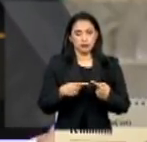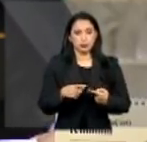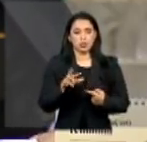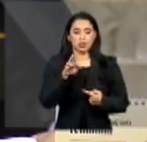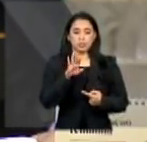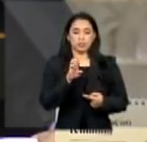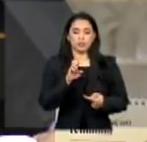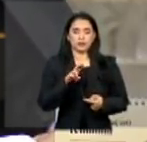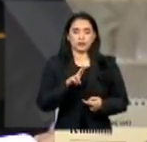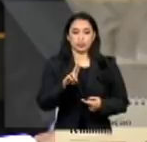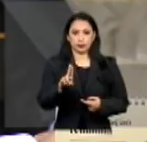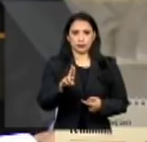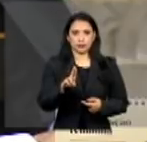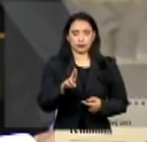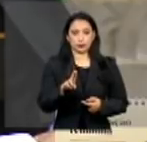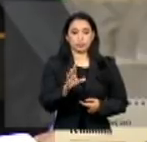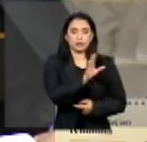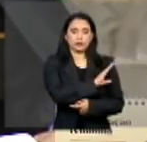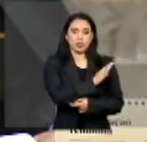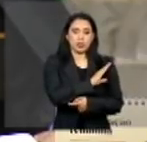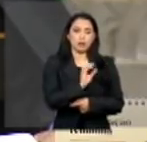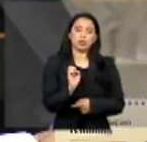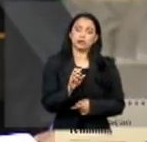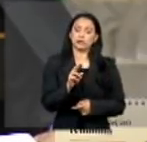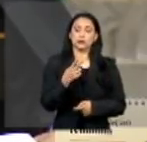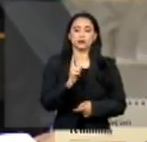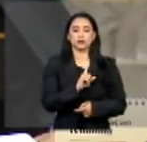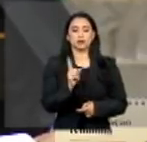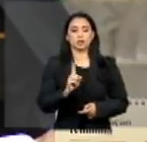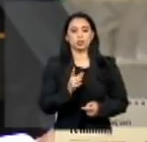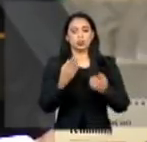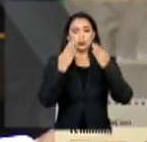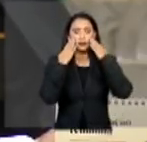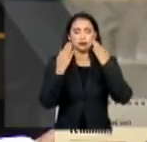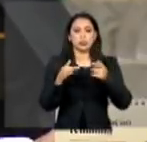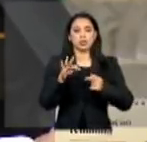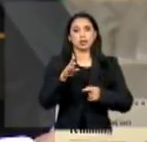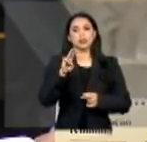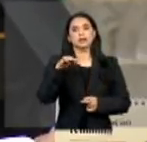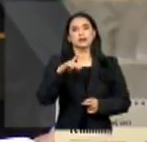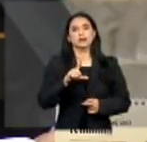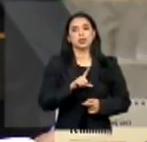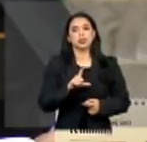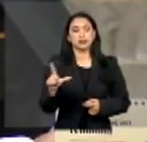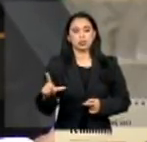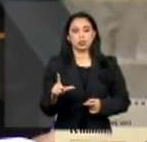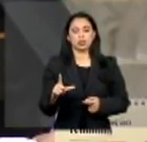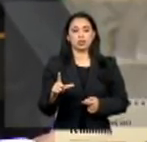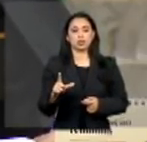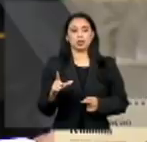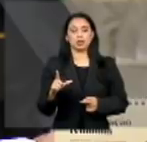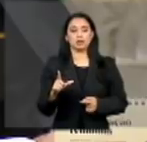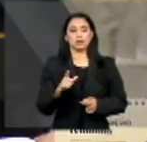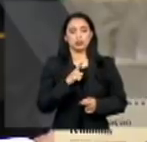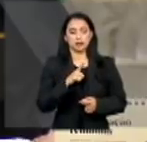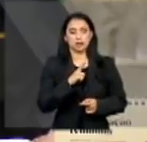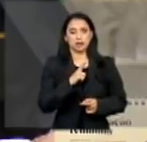colaboradores e não colaboradores apresentem alegações finais acarreta a nulidade